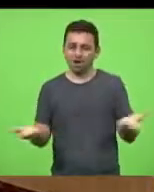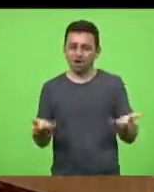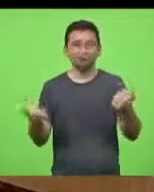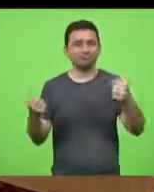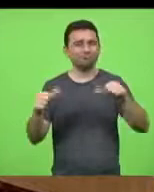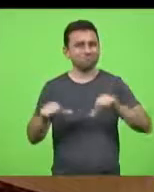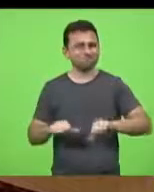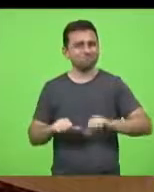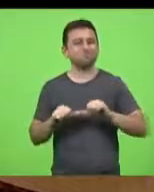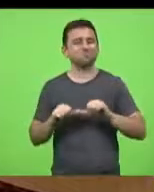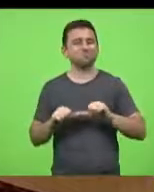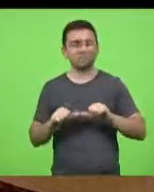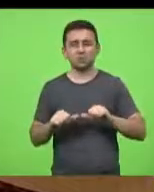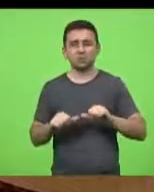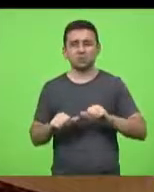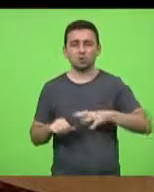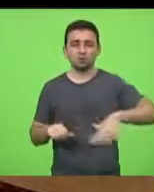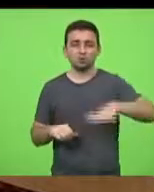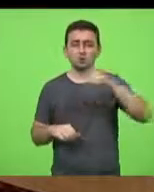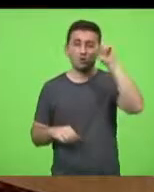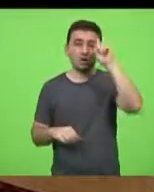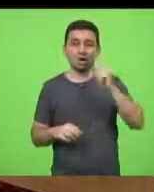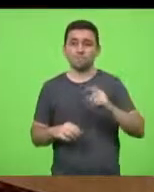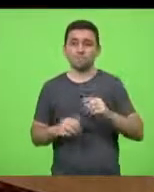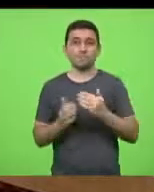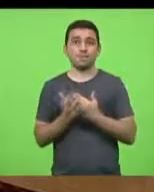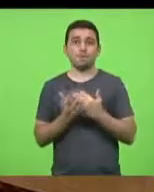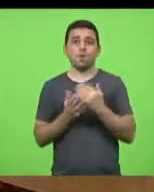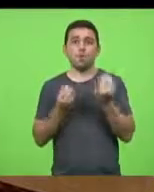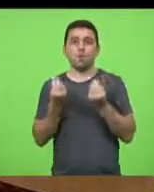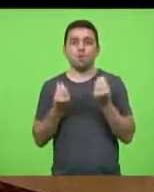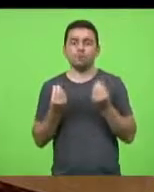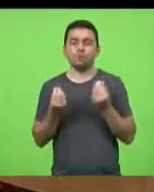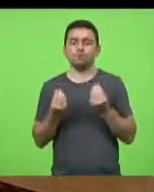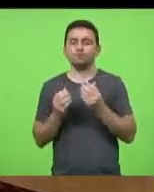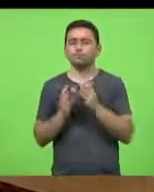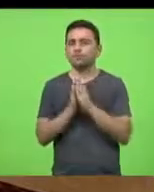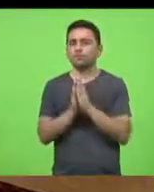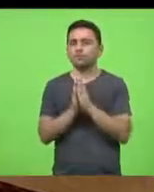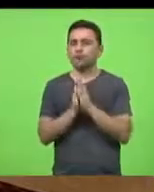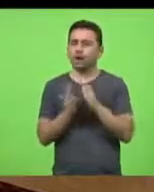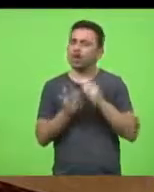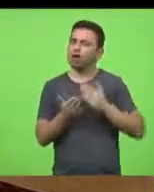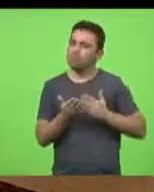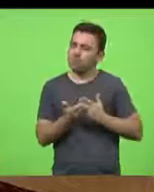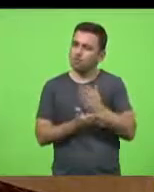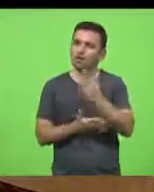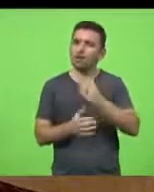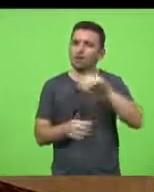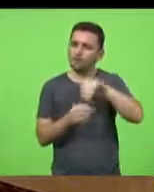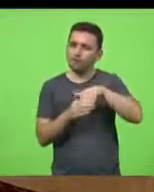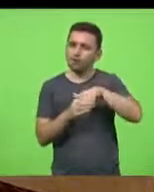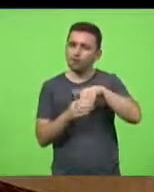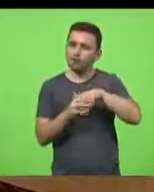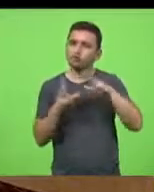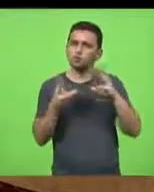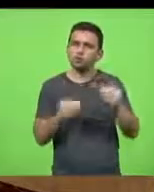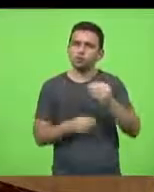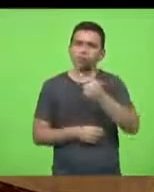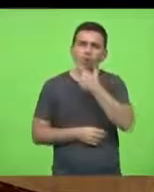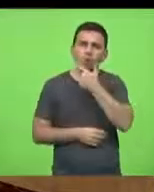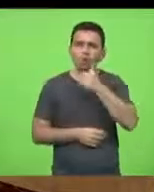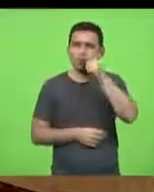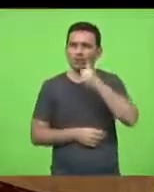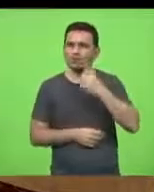pública sem precedente. Portanto, peço a aprovação desse projeto, o voto de todos os senhores e de todas as senhoras